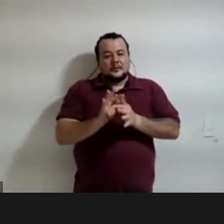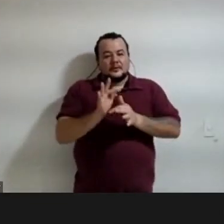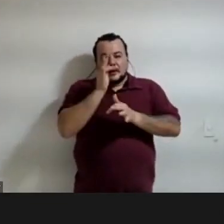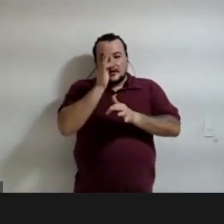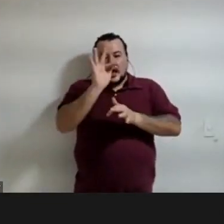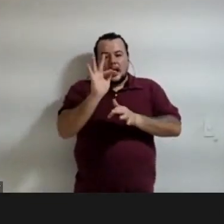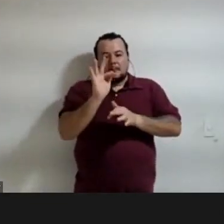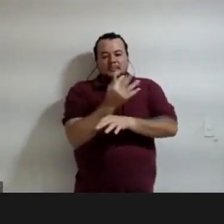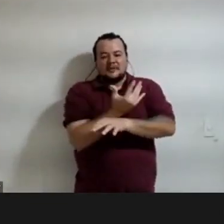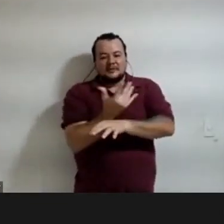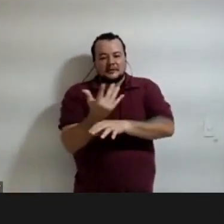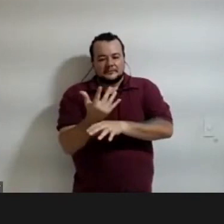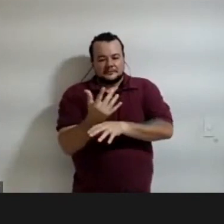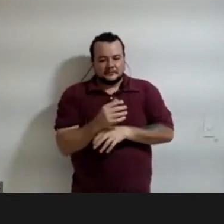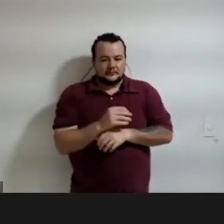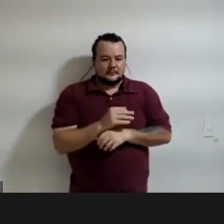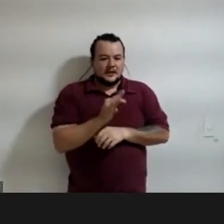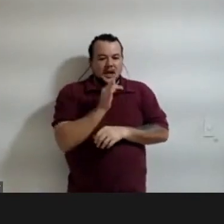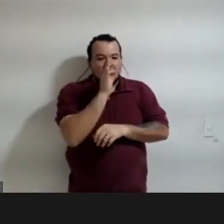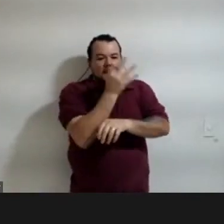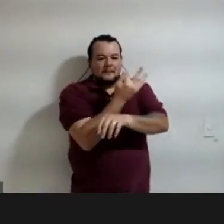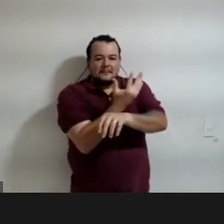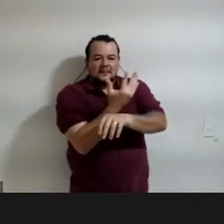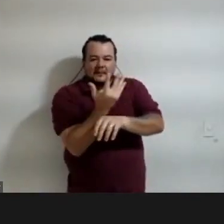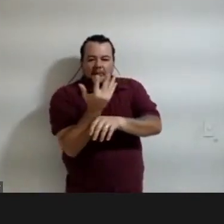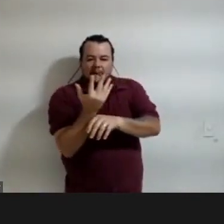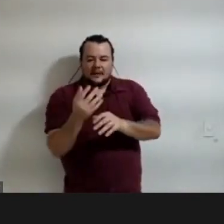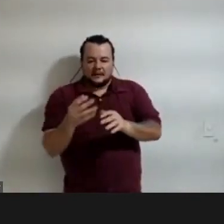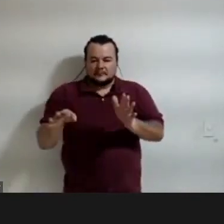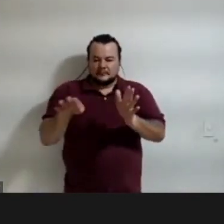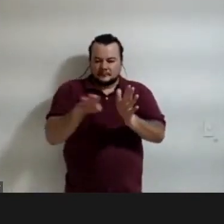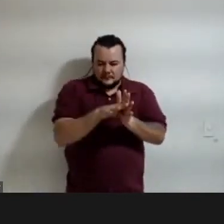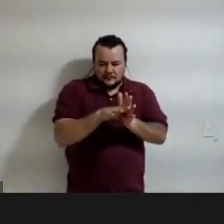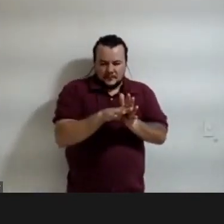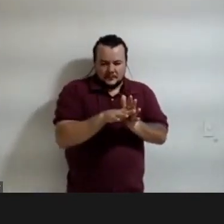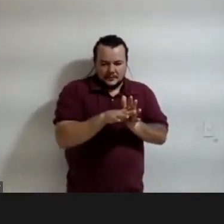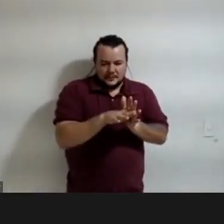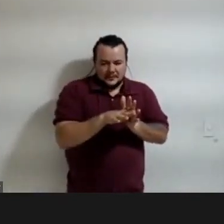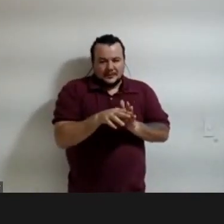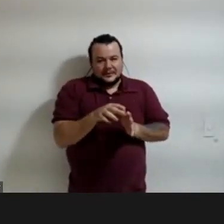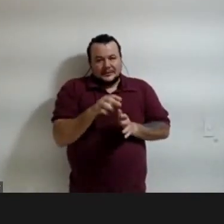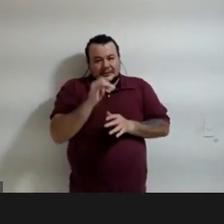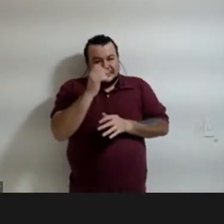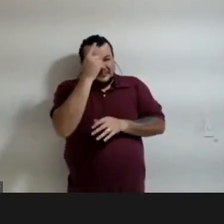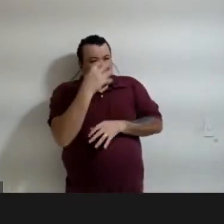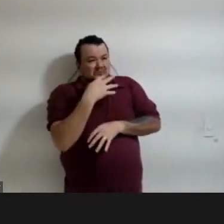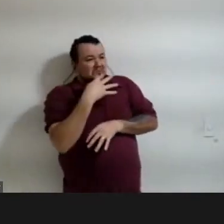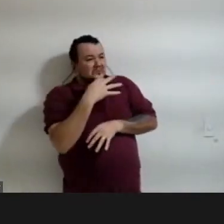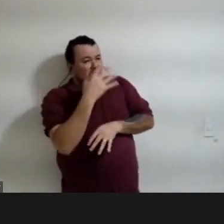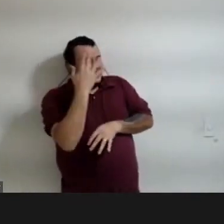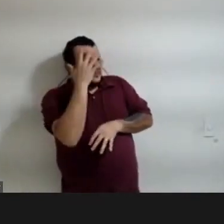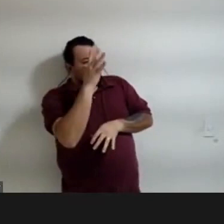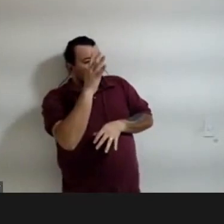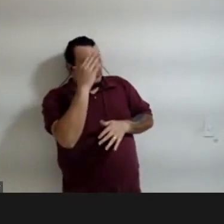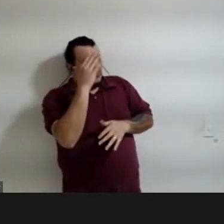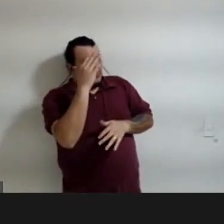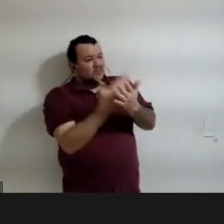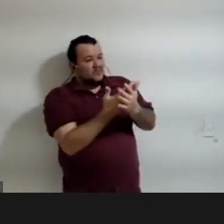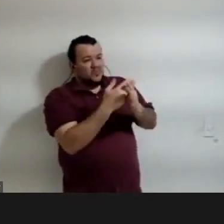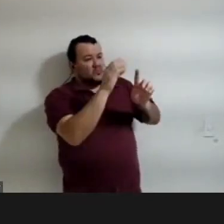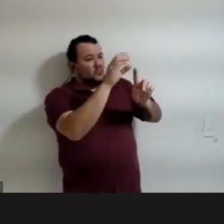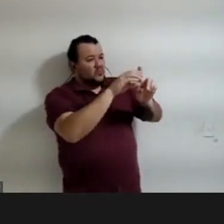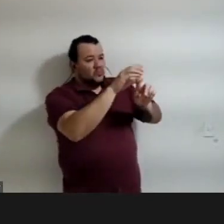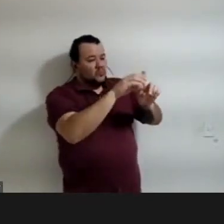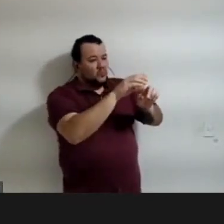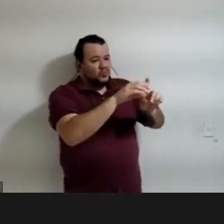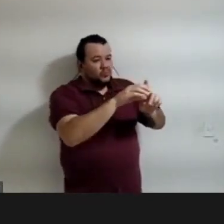ela: "A primavera chegará, mesmo que ninguém mais saiba seu nome, nem acredite no calendário, nem